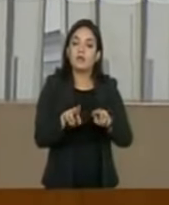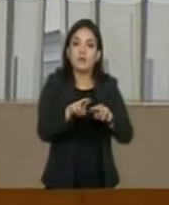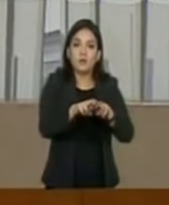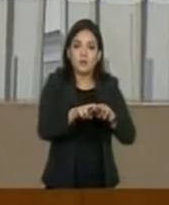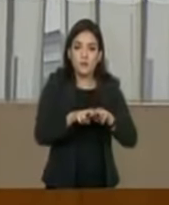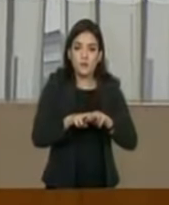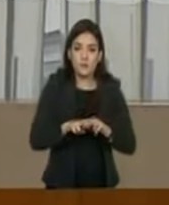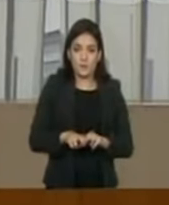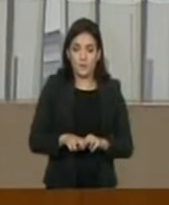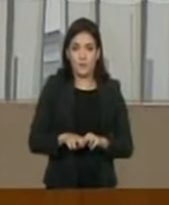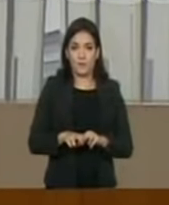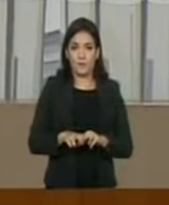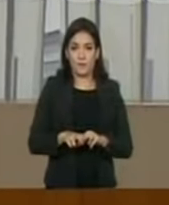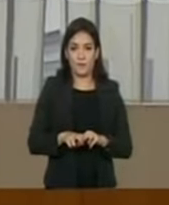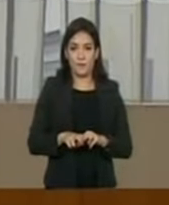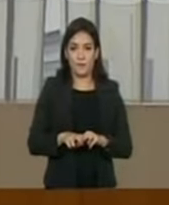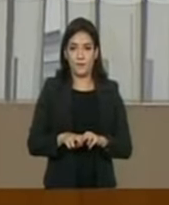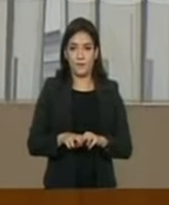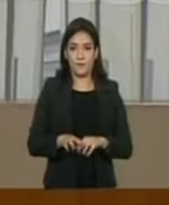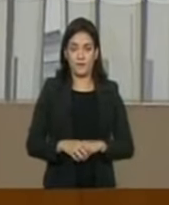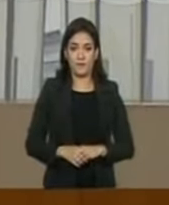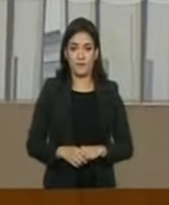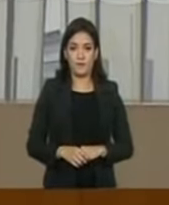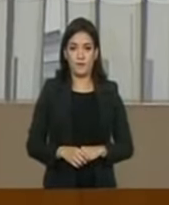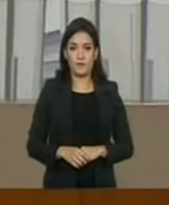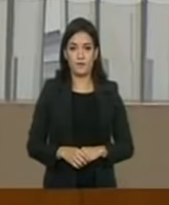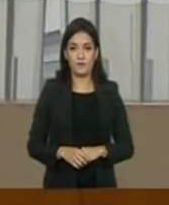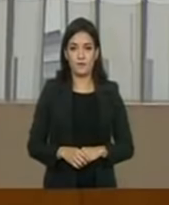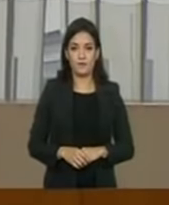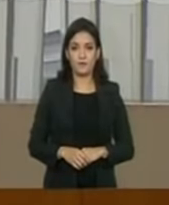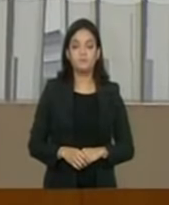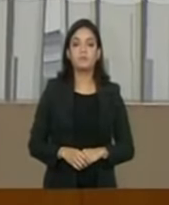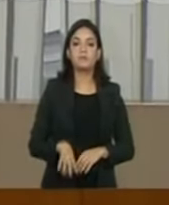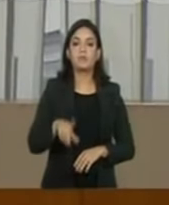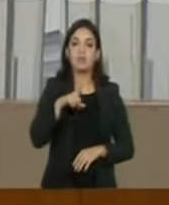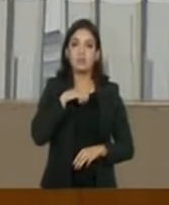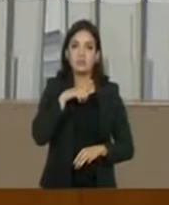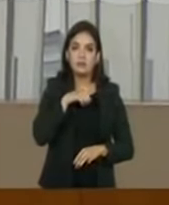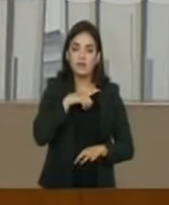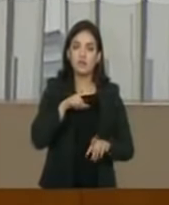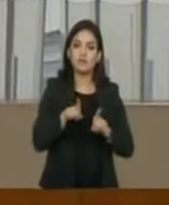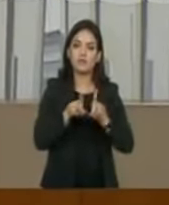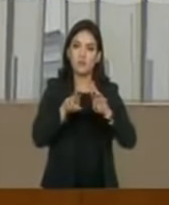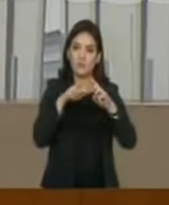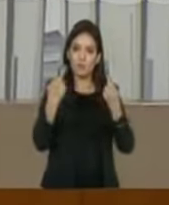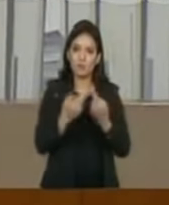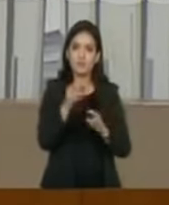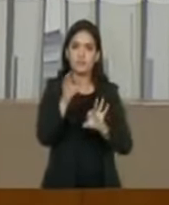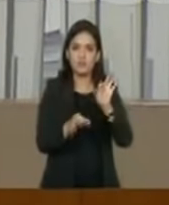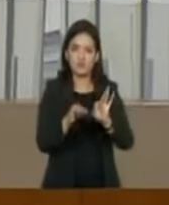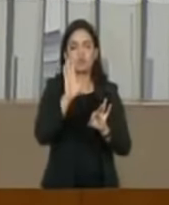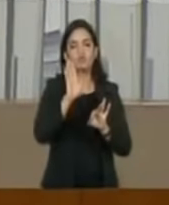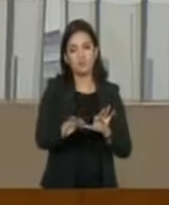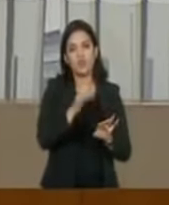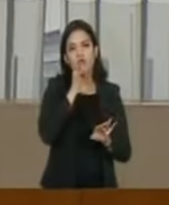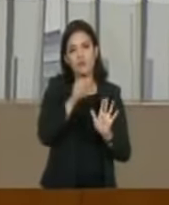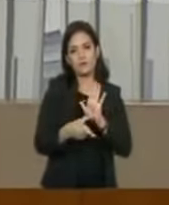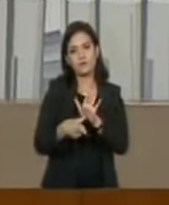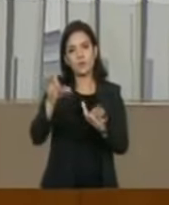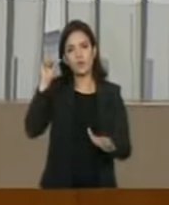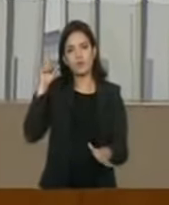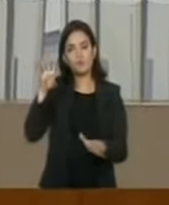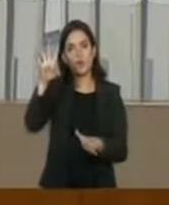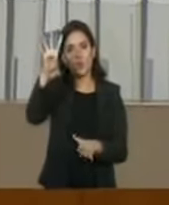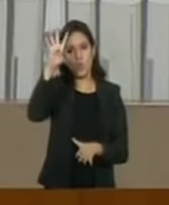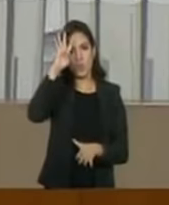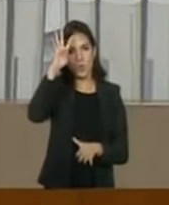evidentemente teremos uma sessão extraordinária que já fora convocada com antecedência para quarta feira